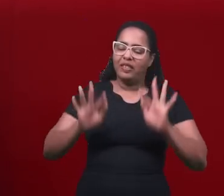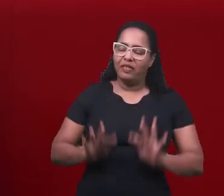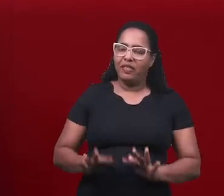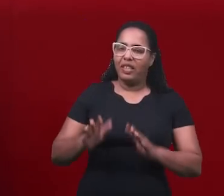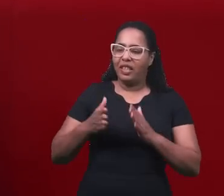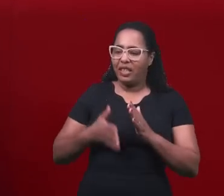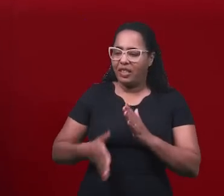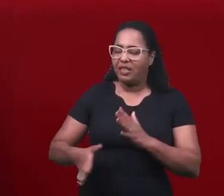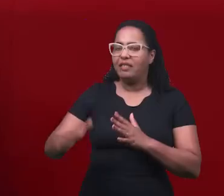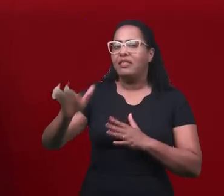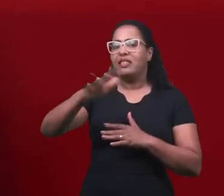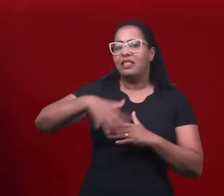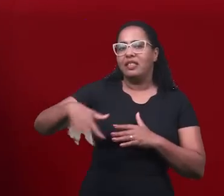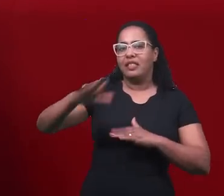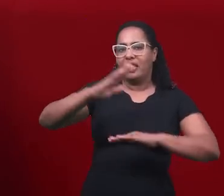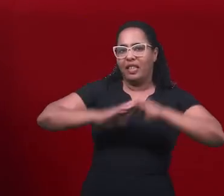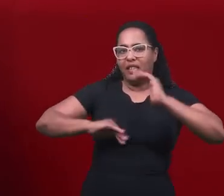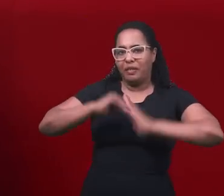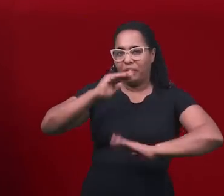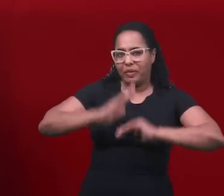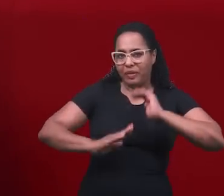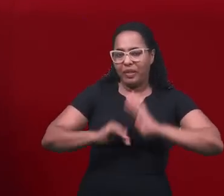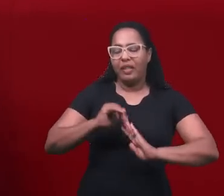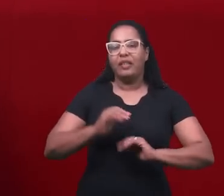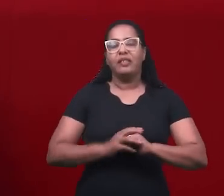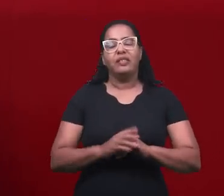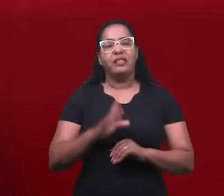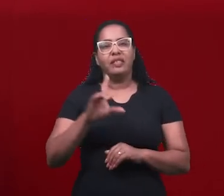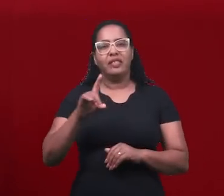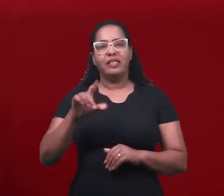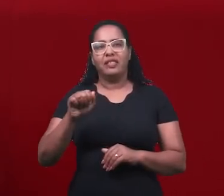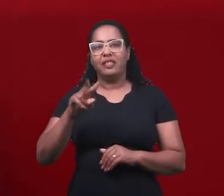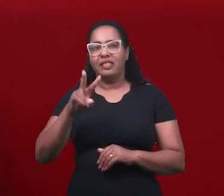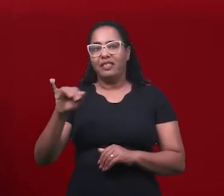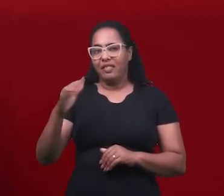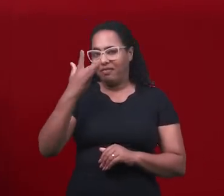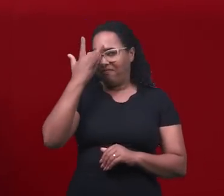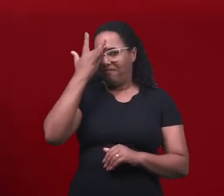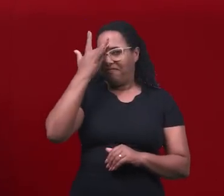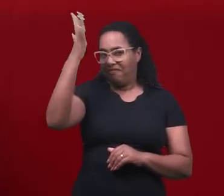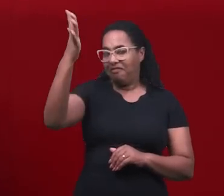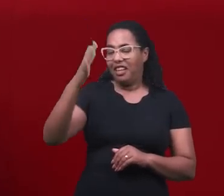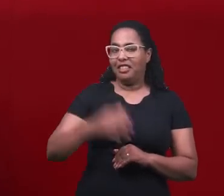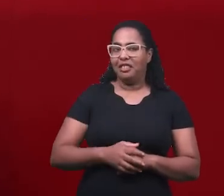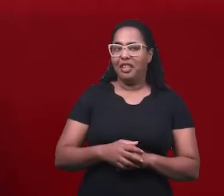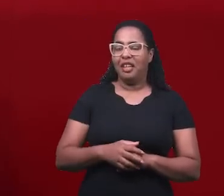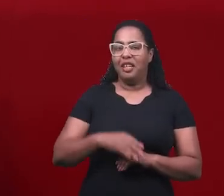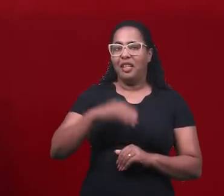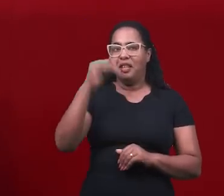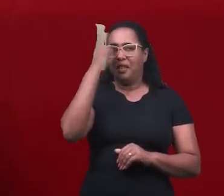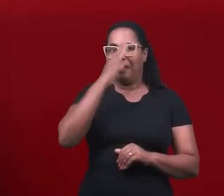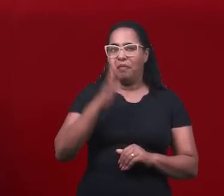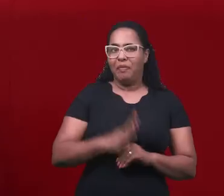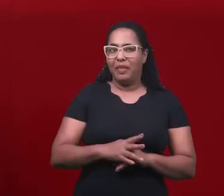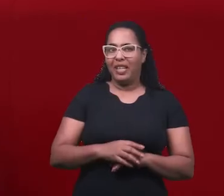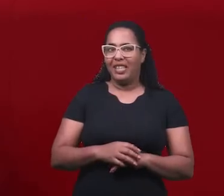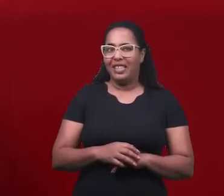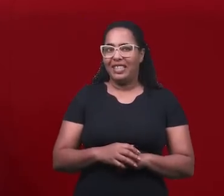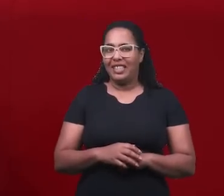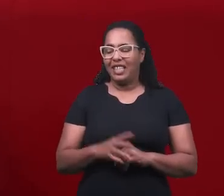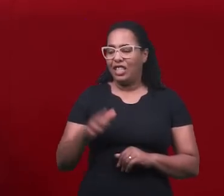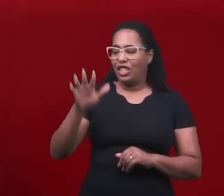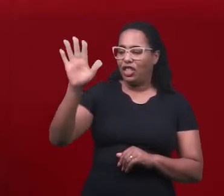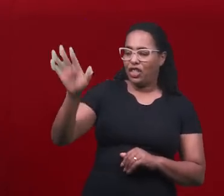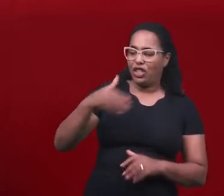felizes na carreira profissional de vocês. E o Davi é fácil, né, Davi? É só falar que é brasileiro, todo mundo